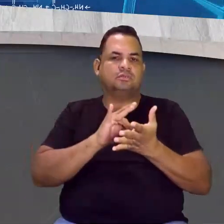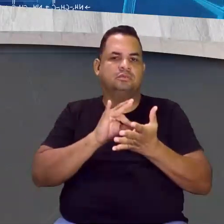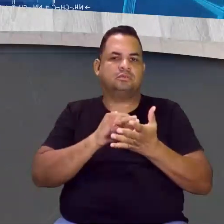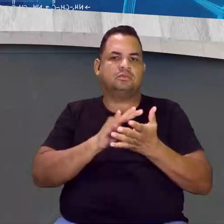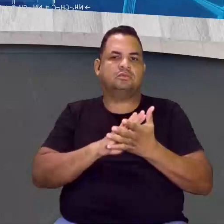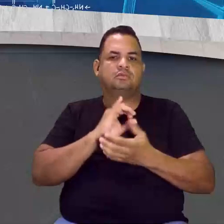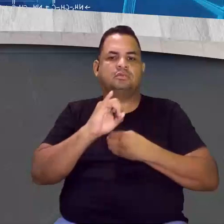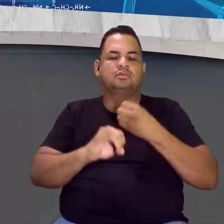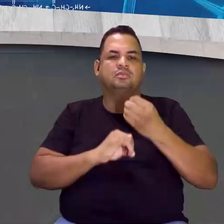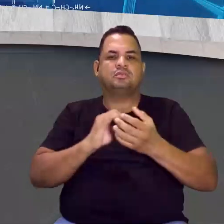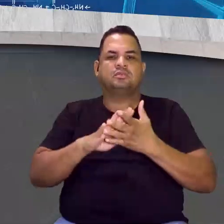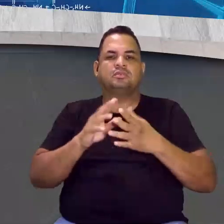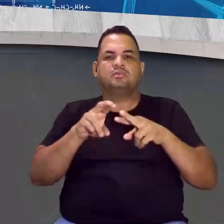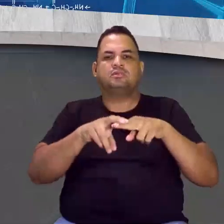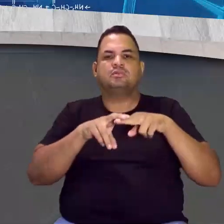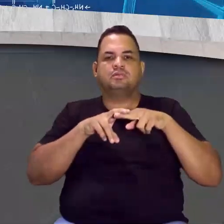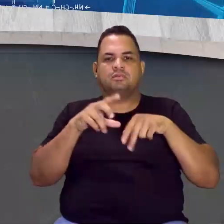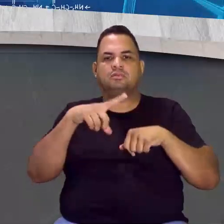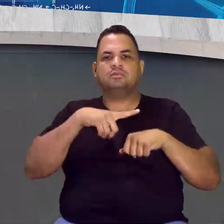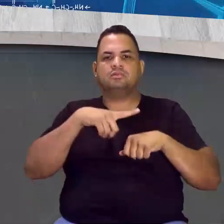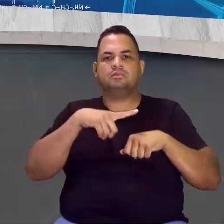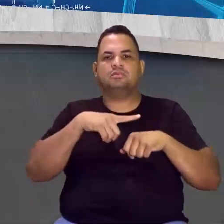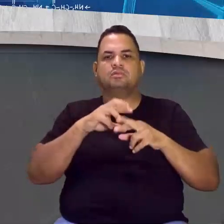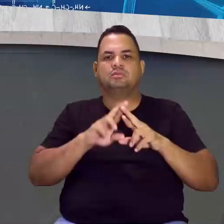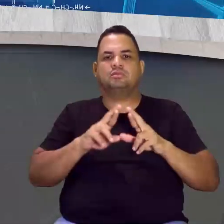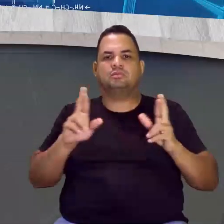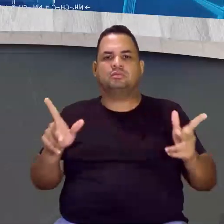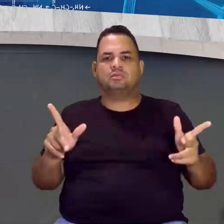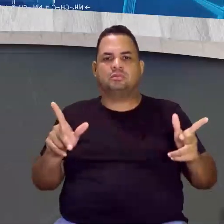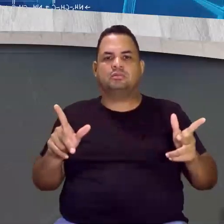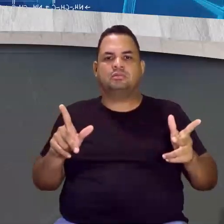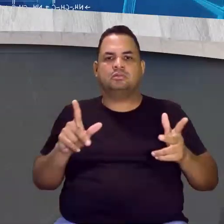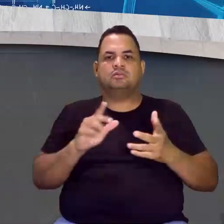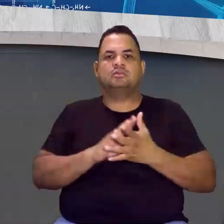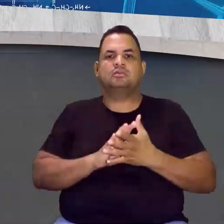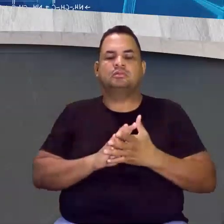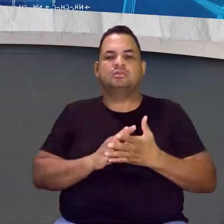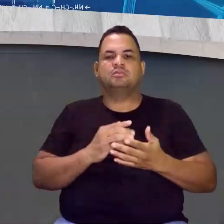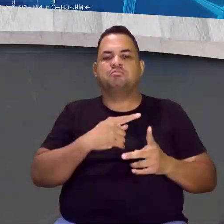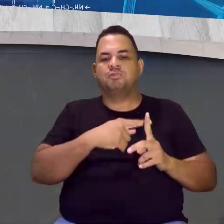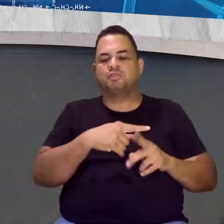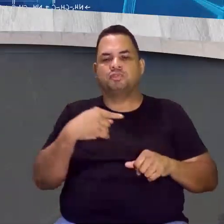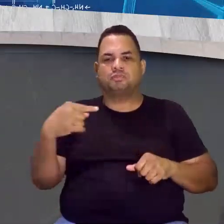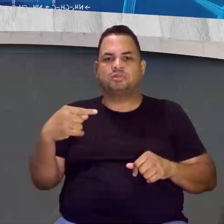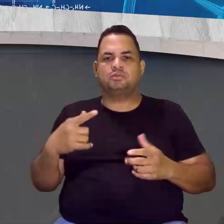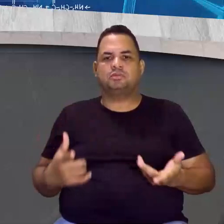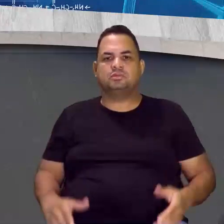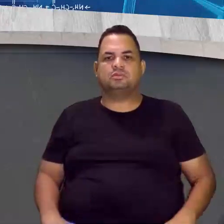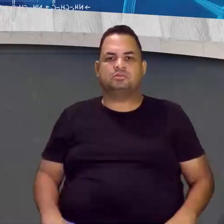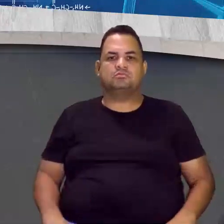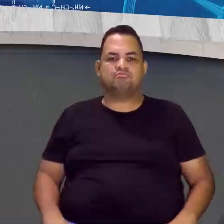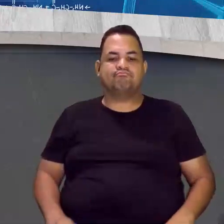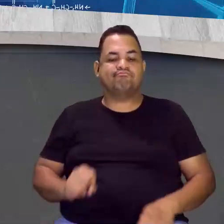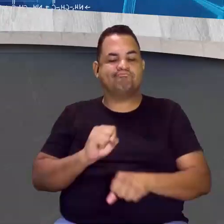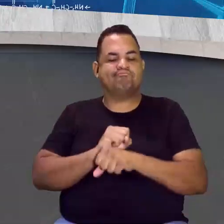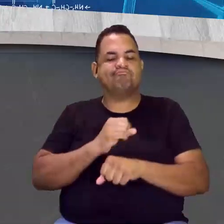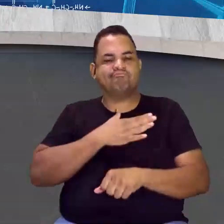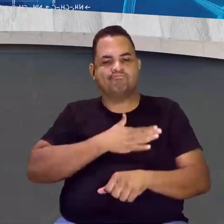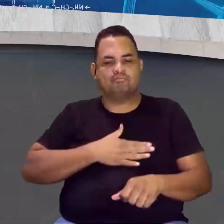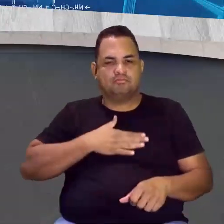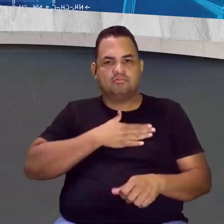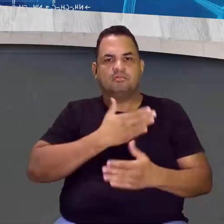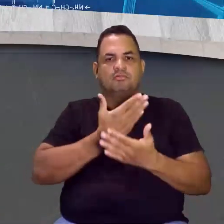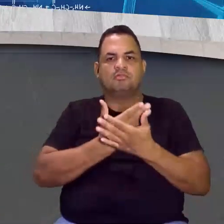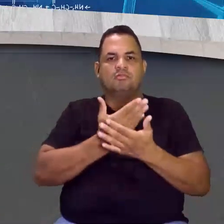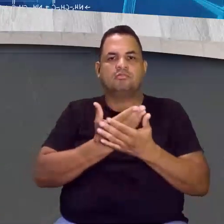fato, iônicos, por isso que nós temos essa diferença de cargas. No mais, espero que vocês tenham